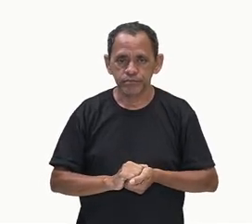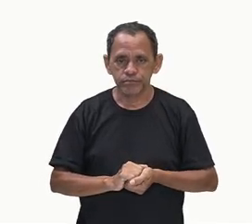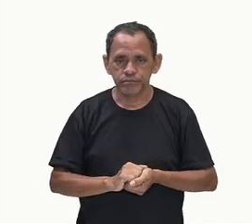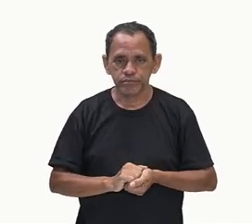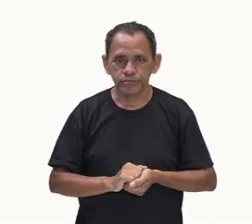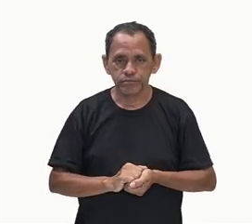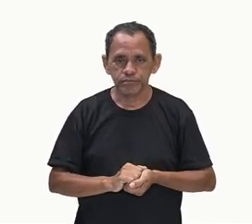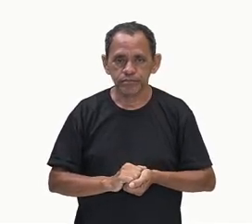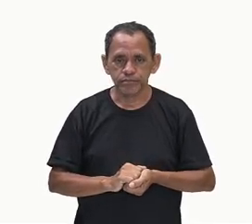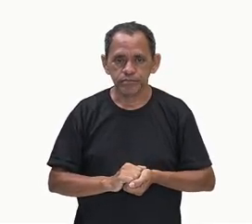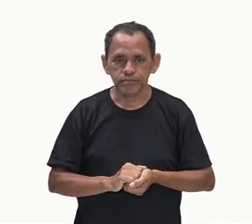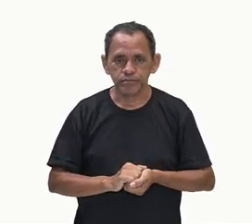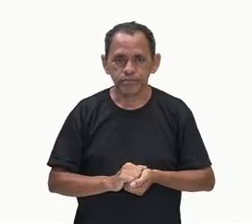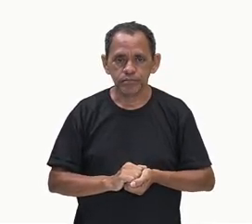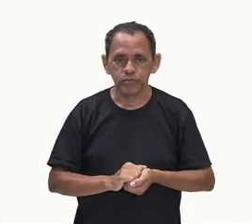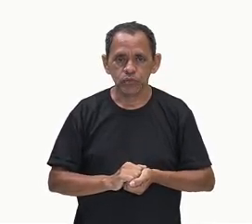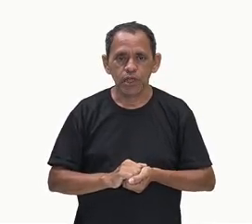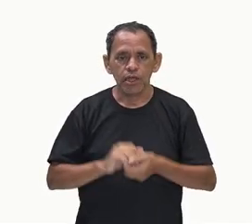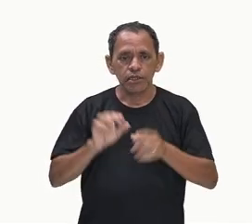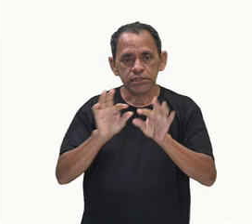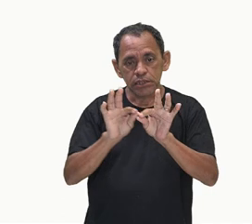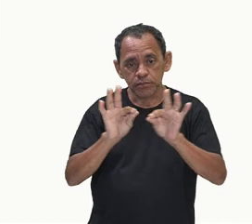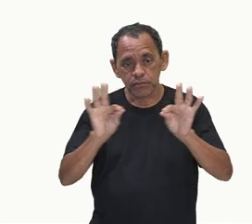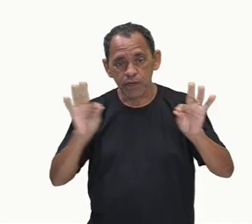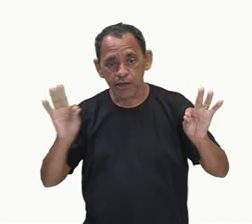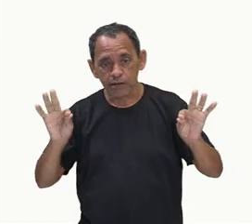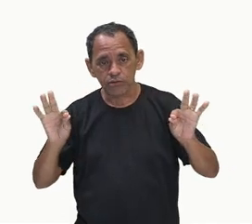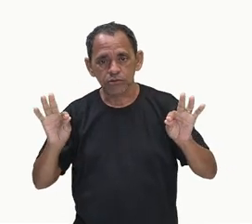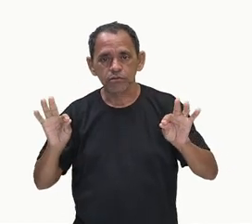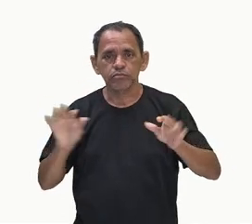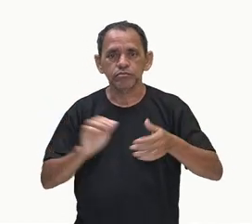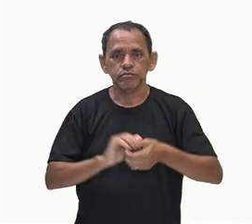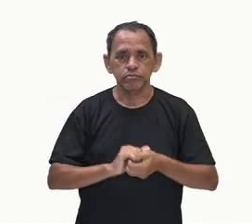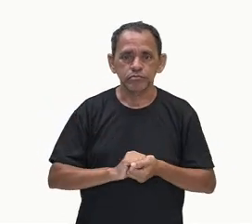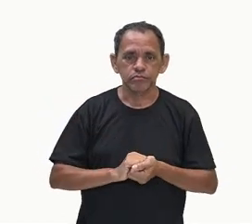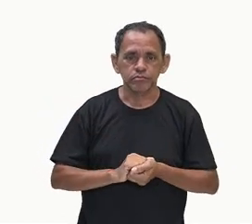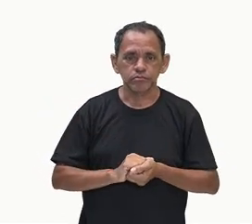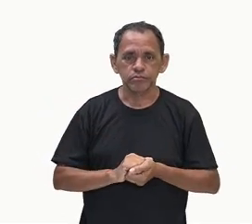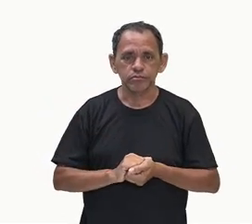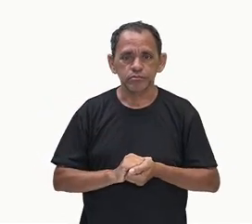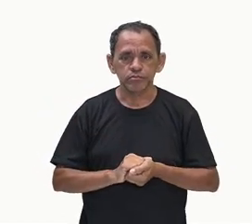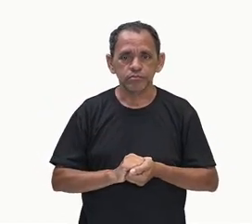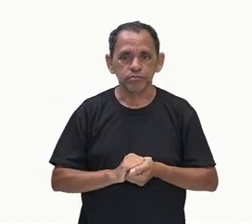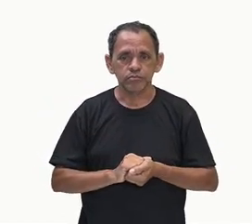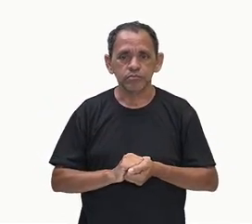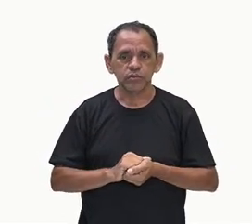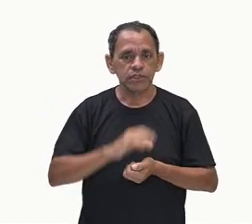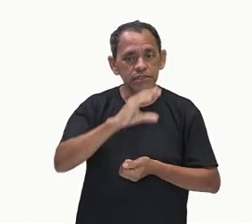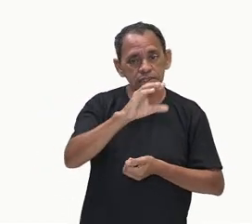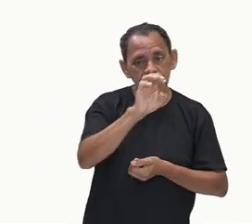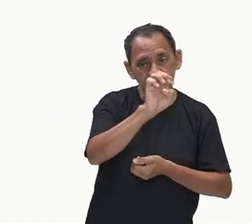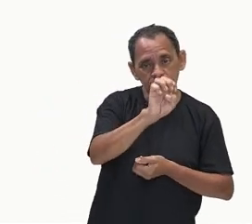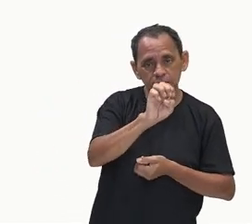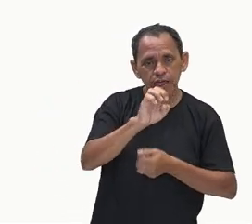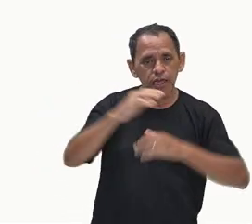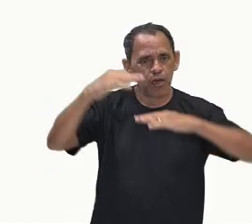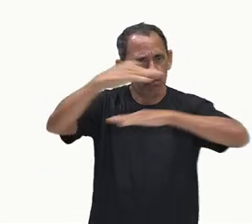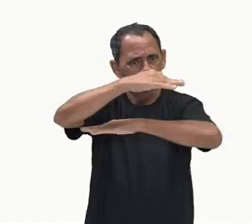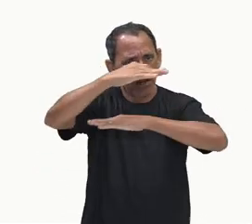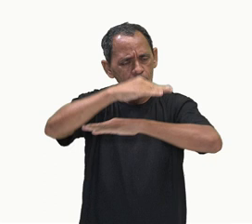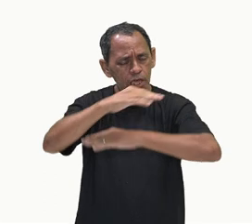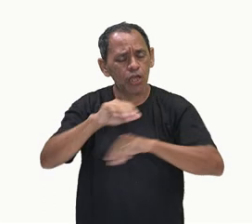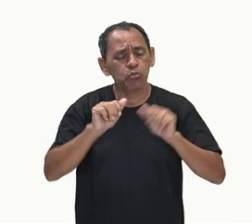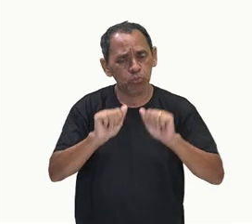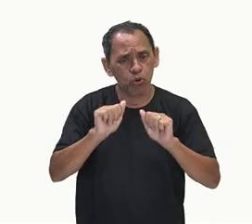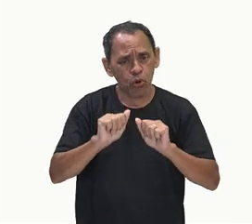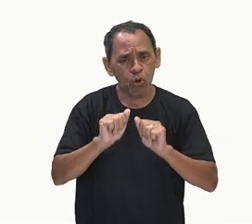da o segmento de né é paralelo então isso significa que a gente pode aplicar o teorema de